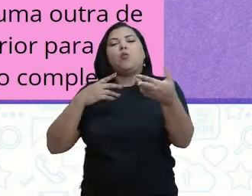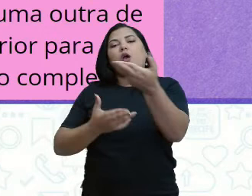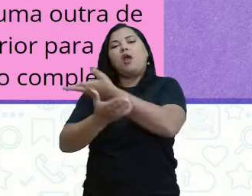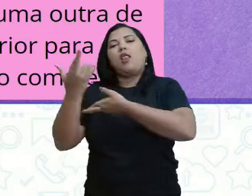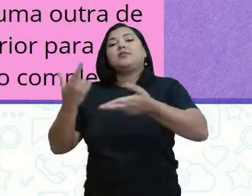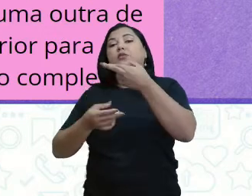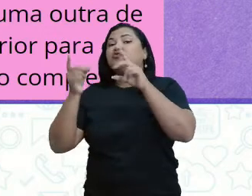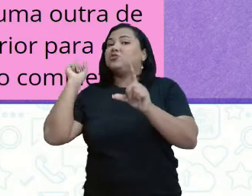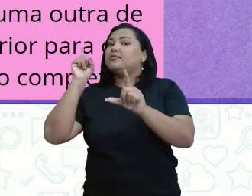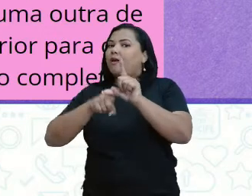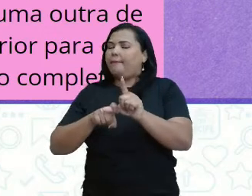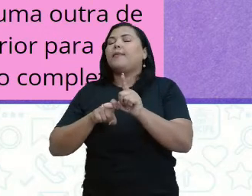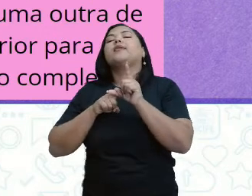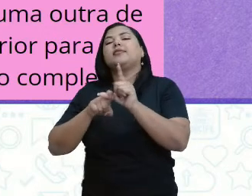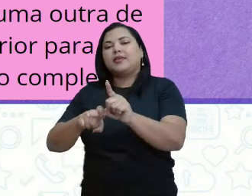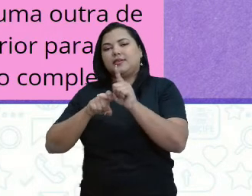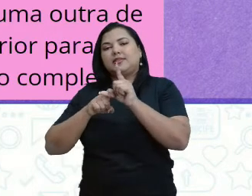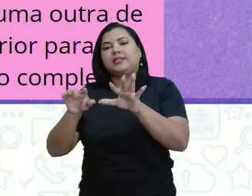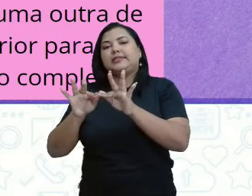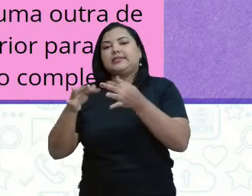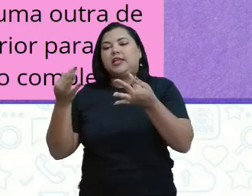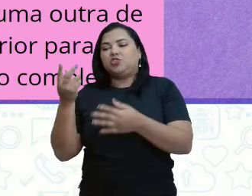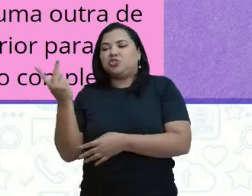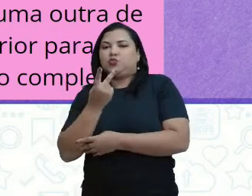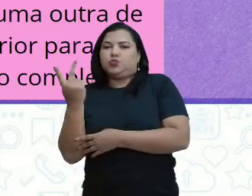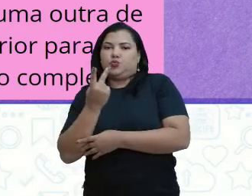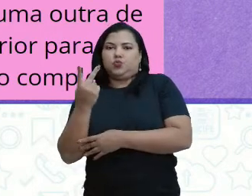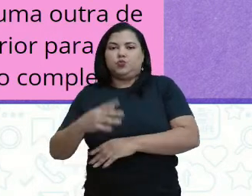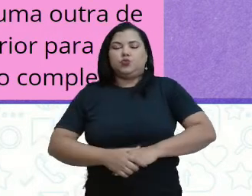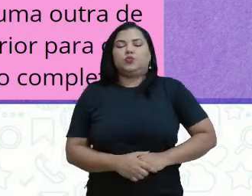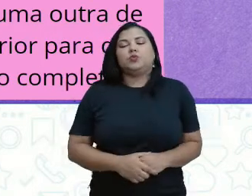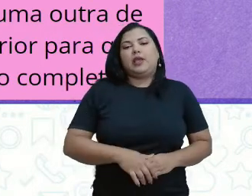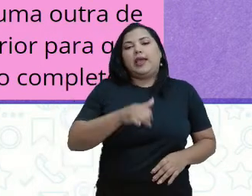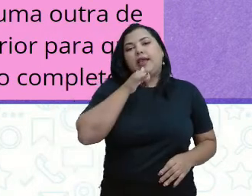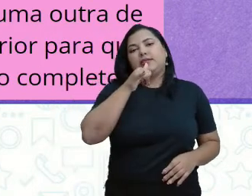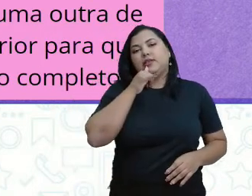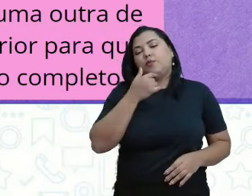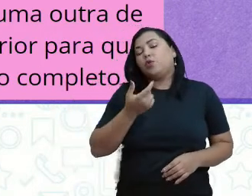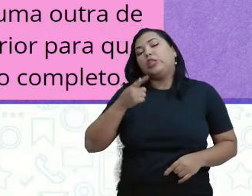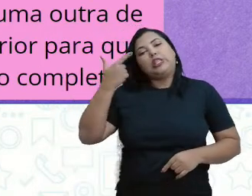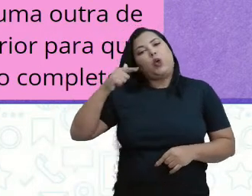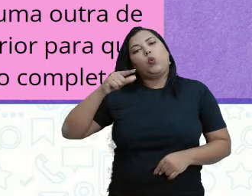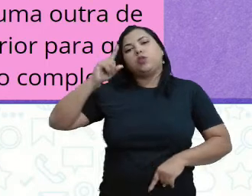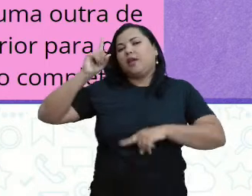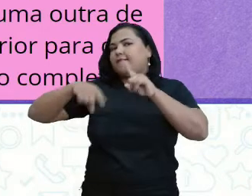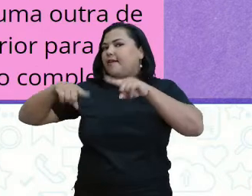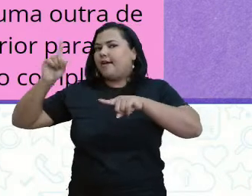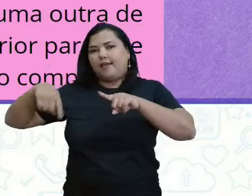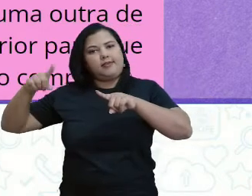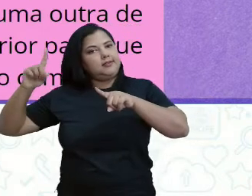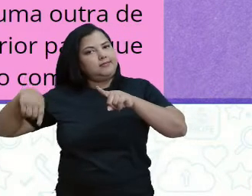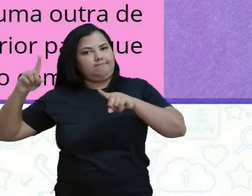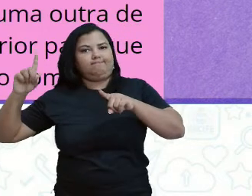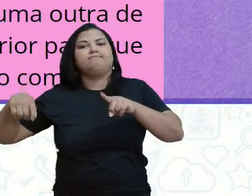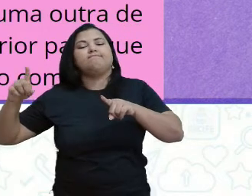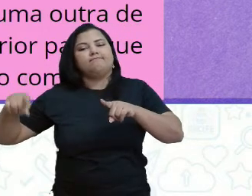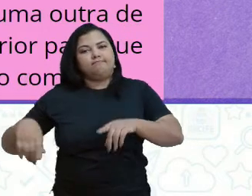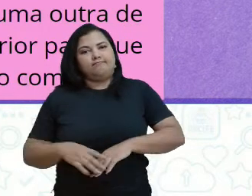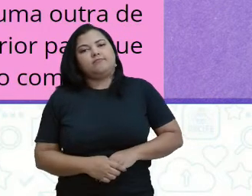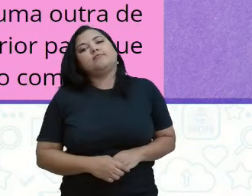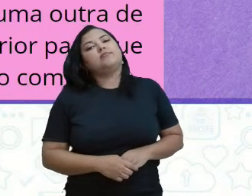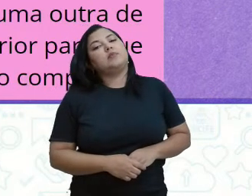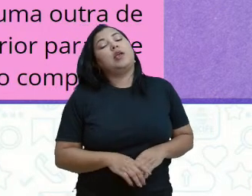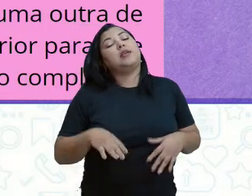de dependência sintática entre elas. São termos invariáveis, isso é importante,